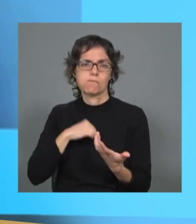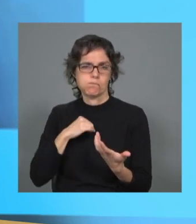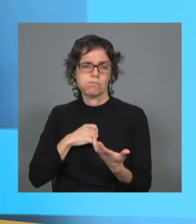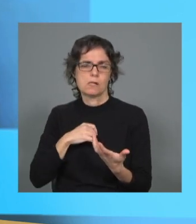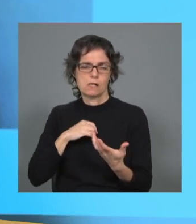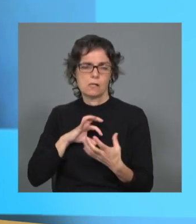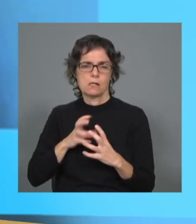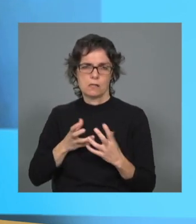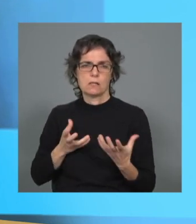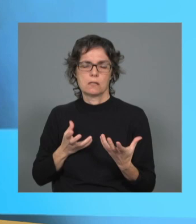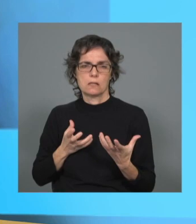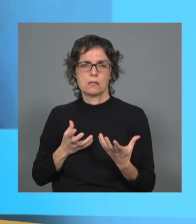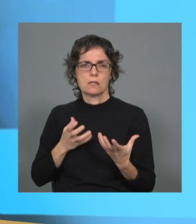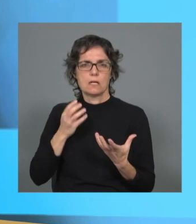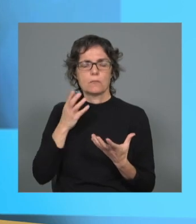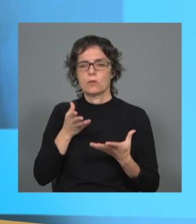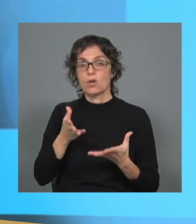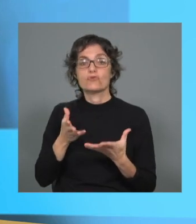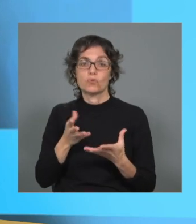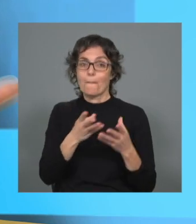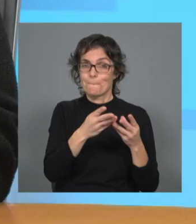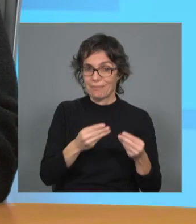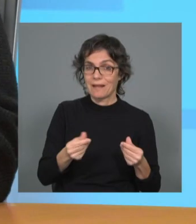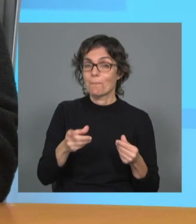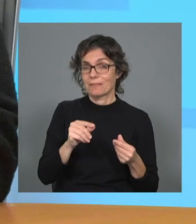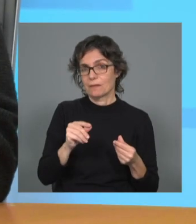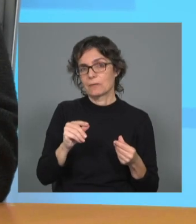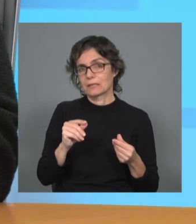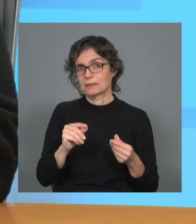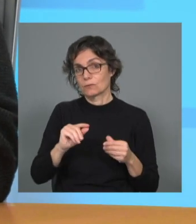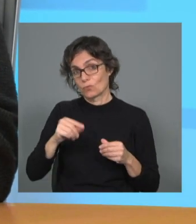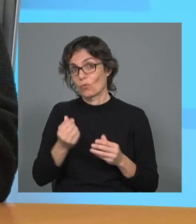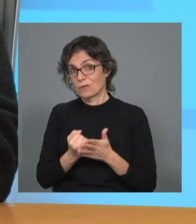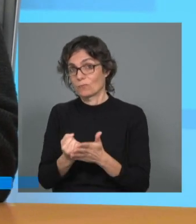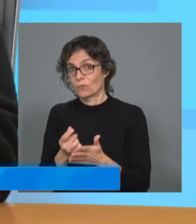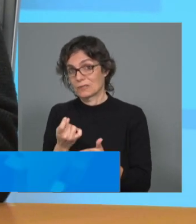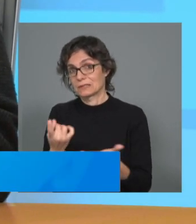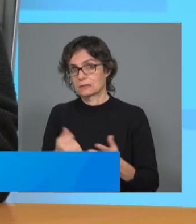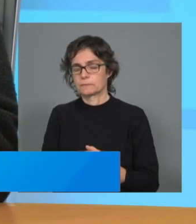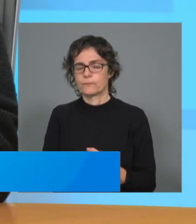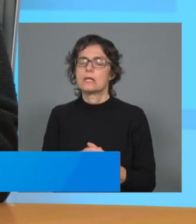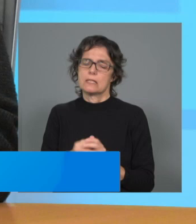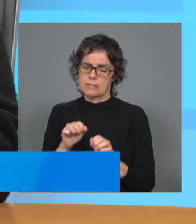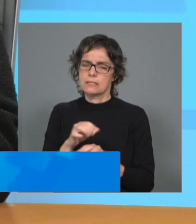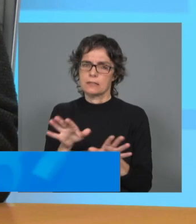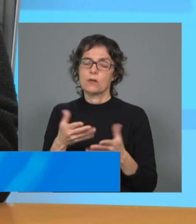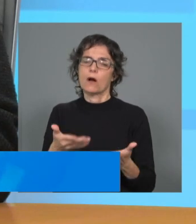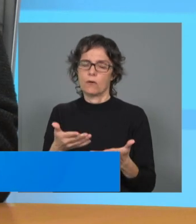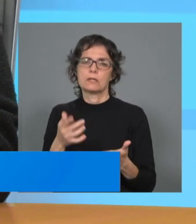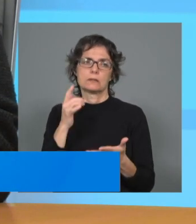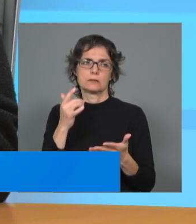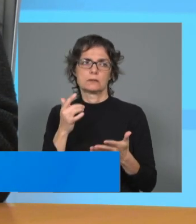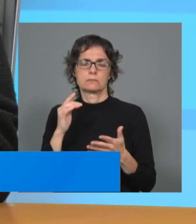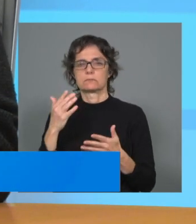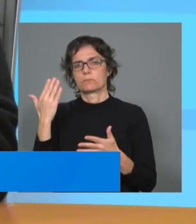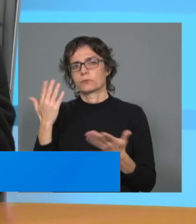enfim, marcados por este trauma? Para além da ajuda material imediata. Uma coisa de cada vez, naturalmente. Primeiro temos que arranjar